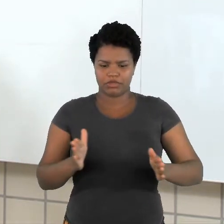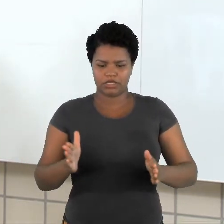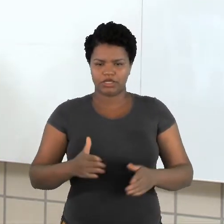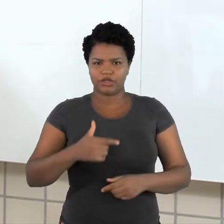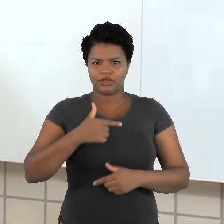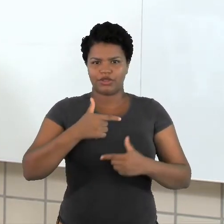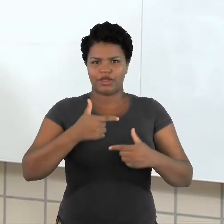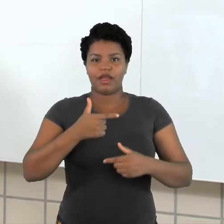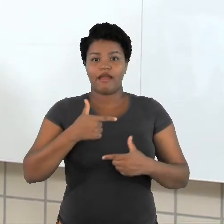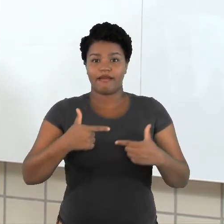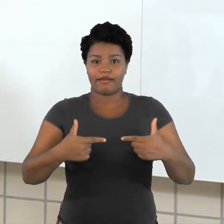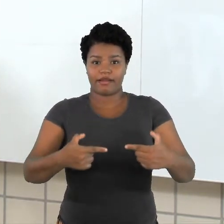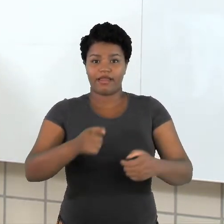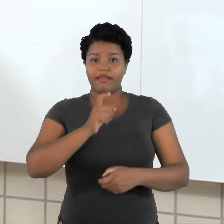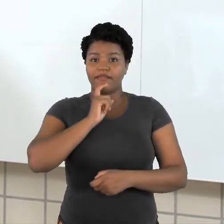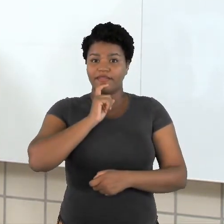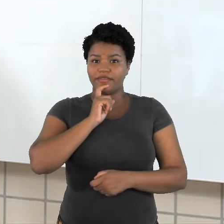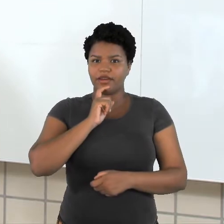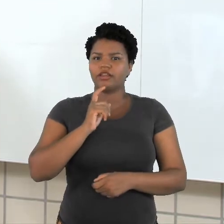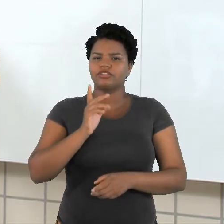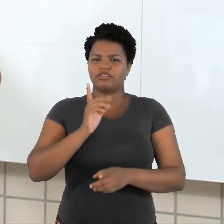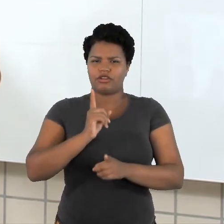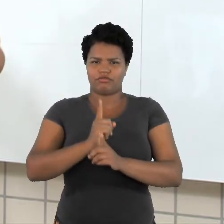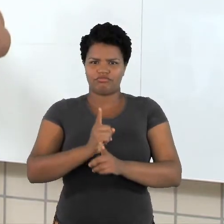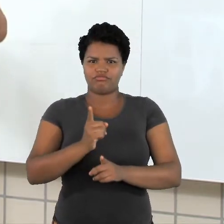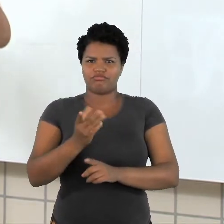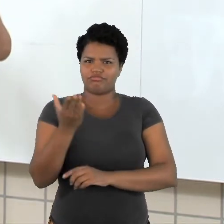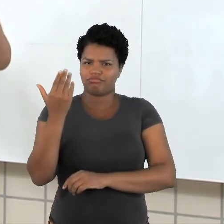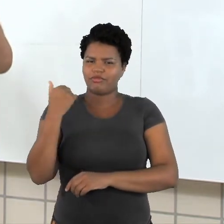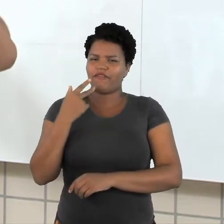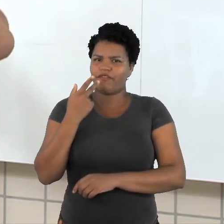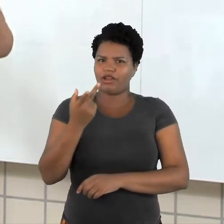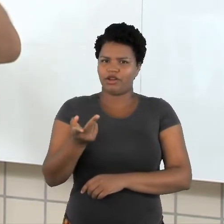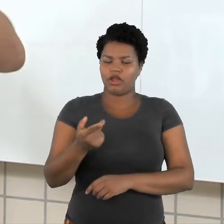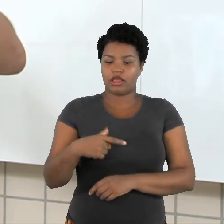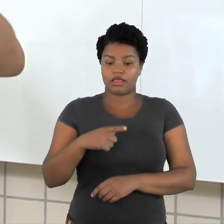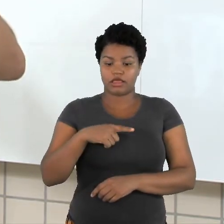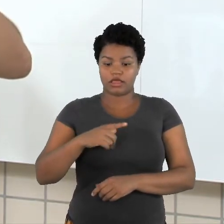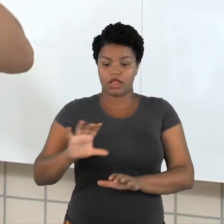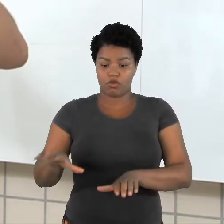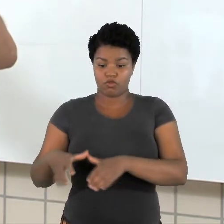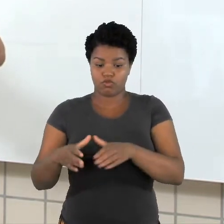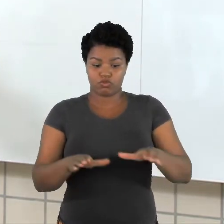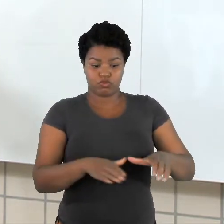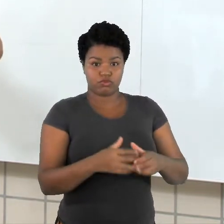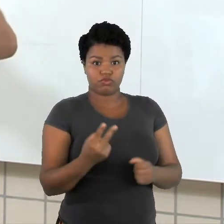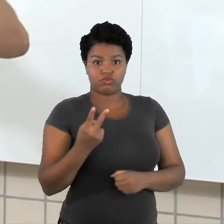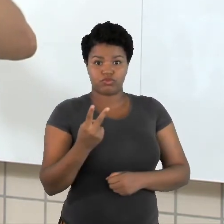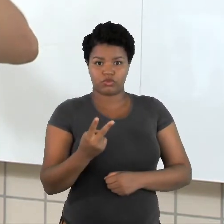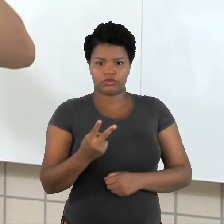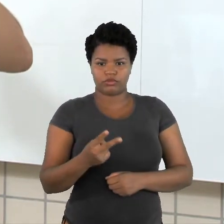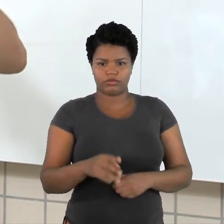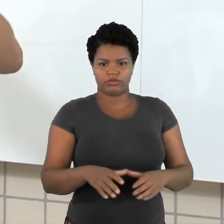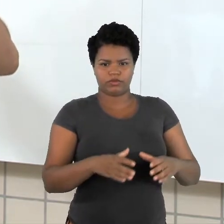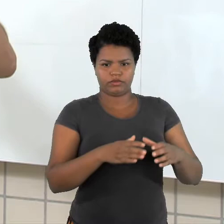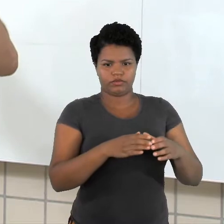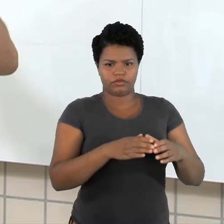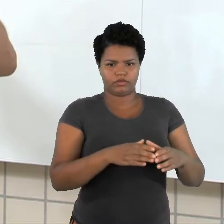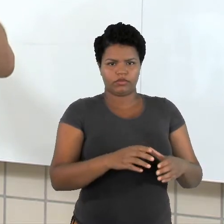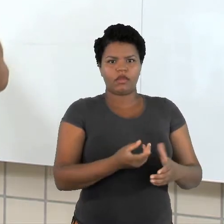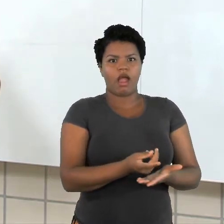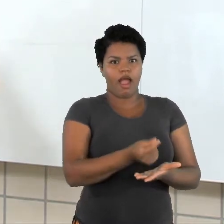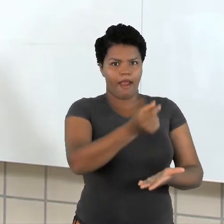falamos sobre isso em encontros anteriores, haviam dois grandes grupos, dois grandes polos. O polo econômico